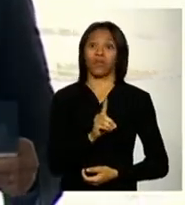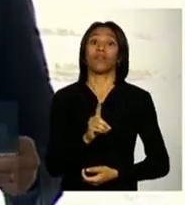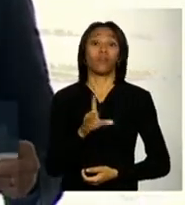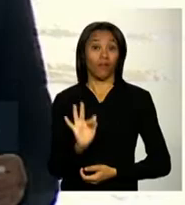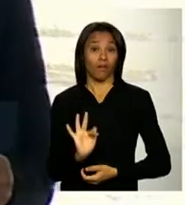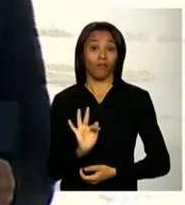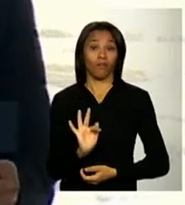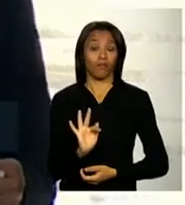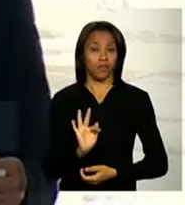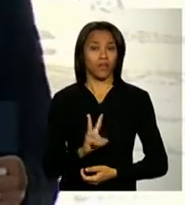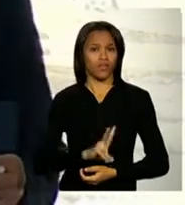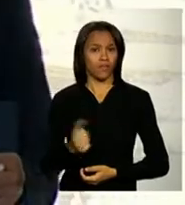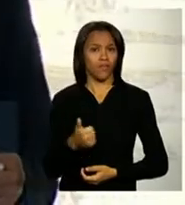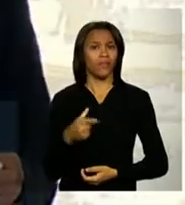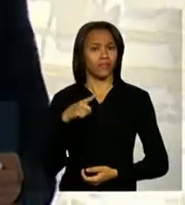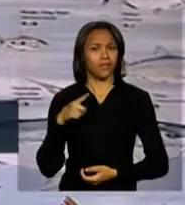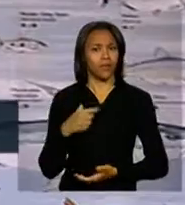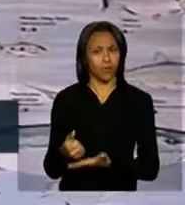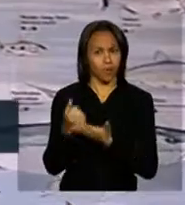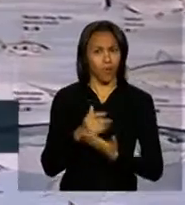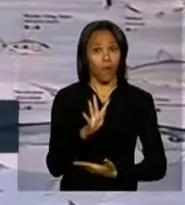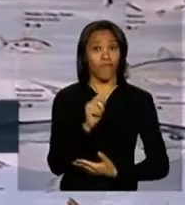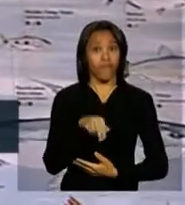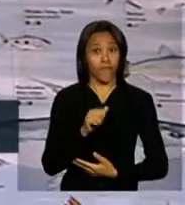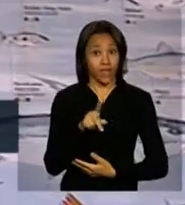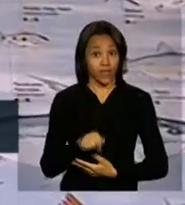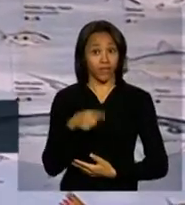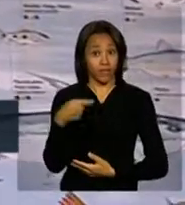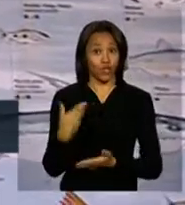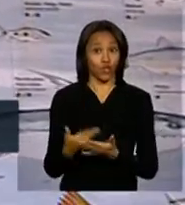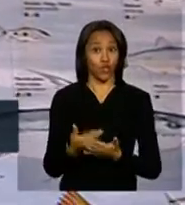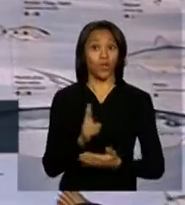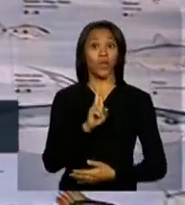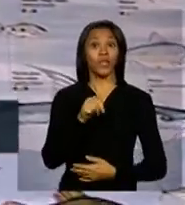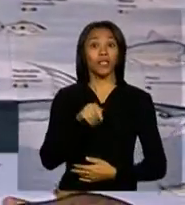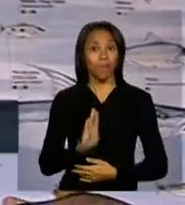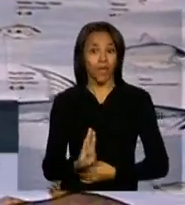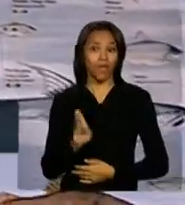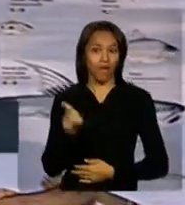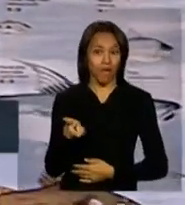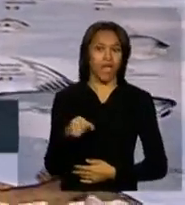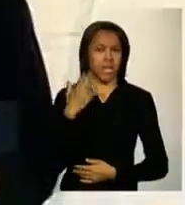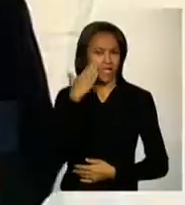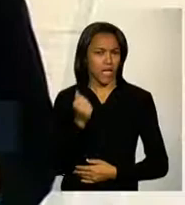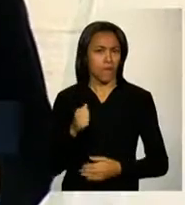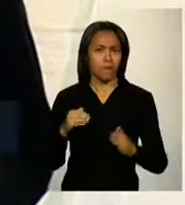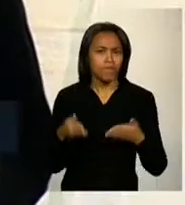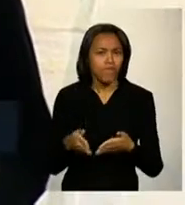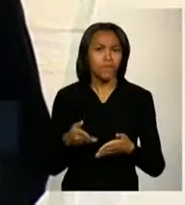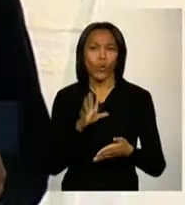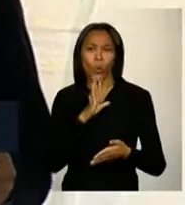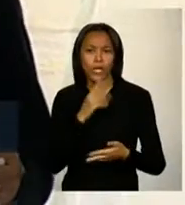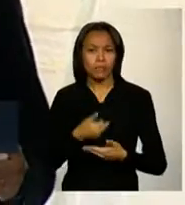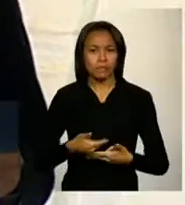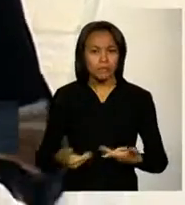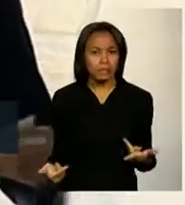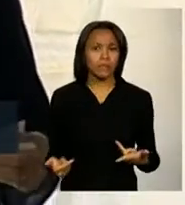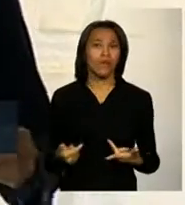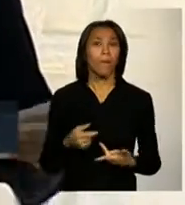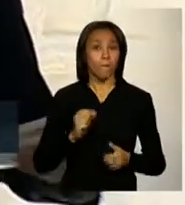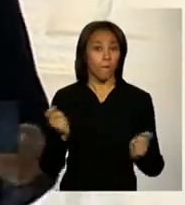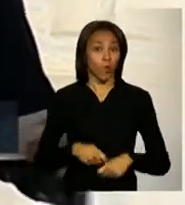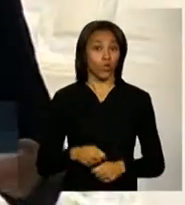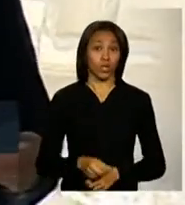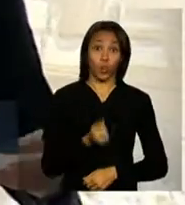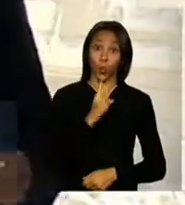e vamos contar com a Maria Fernanda que é da Universidade de Brasília da UnB especialista ele possa comer um quilo